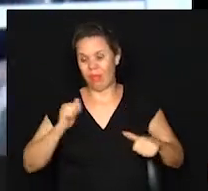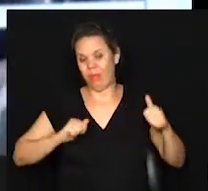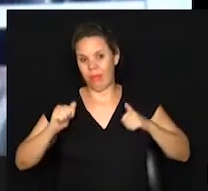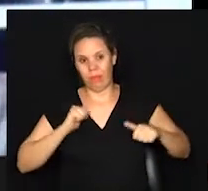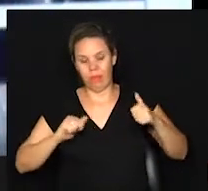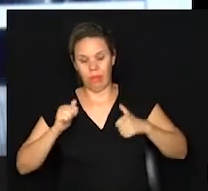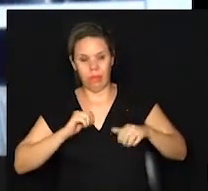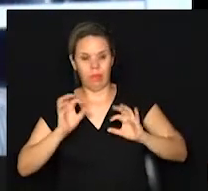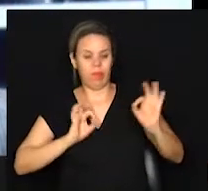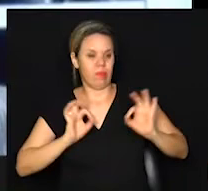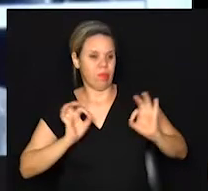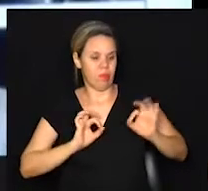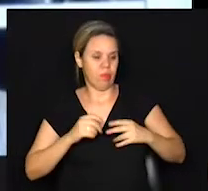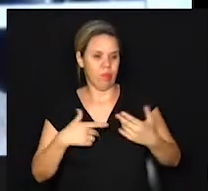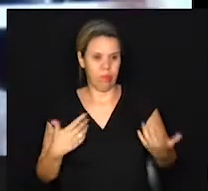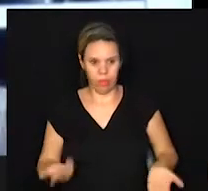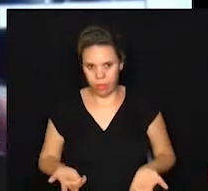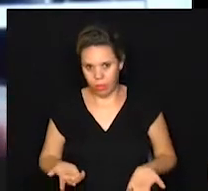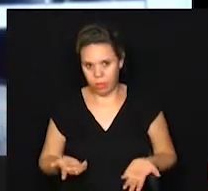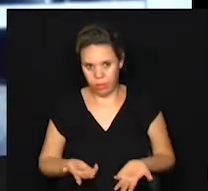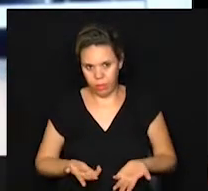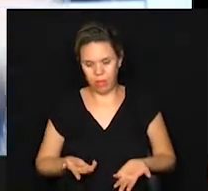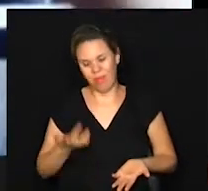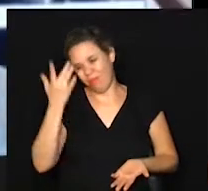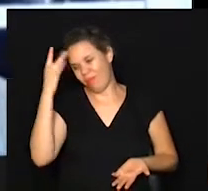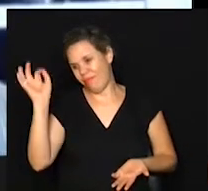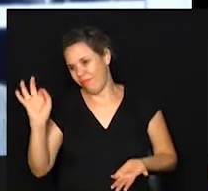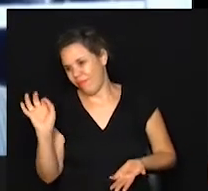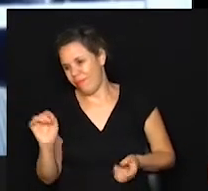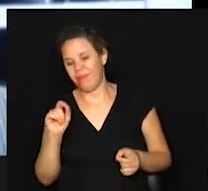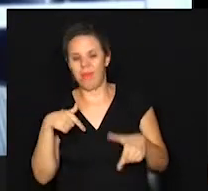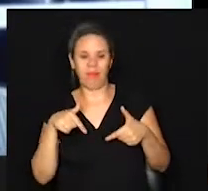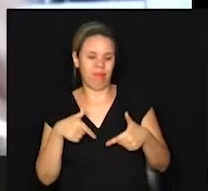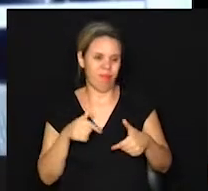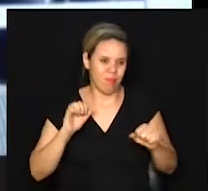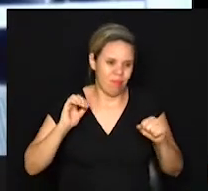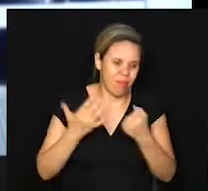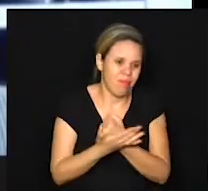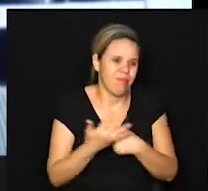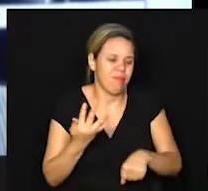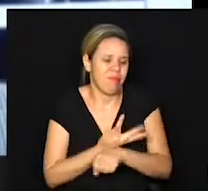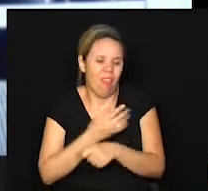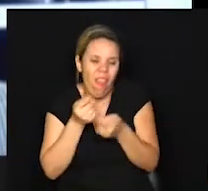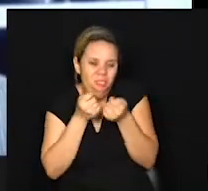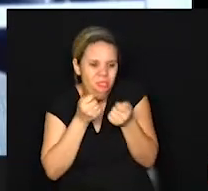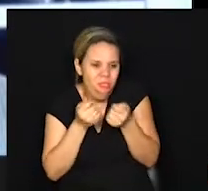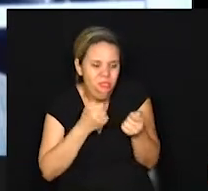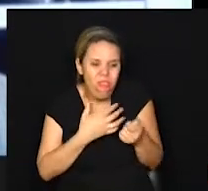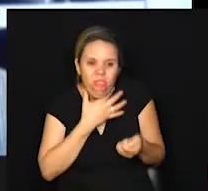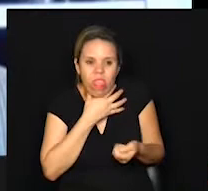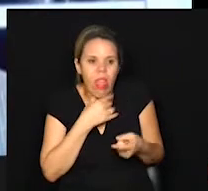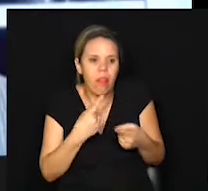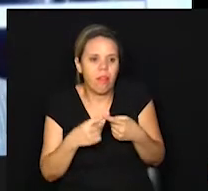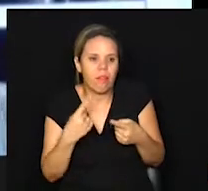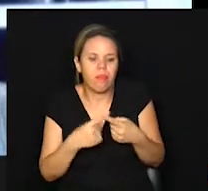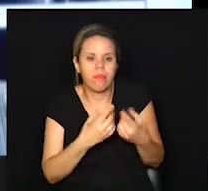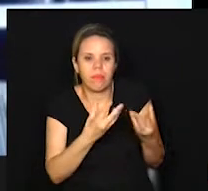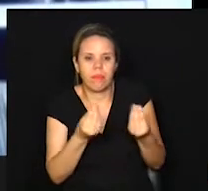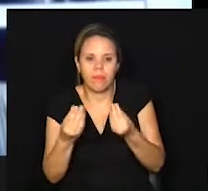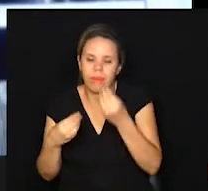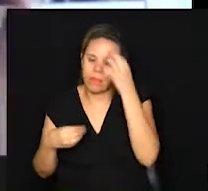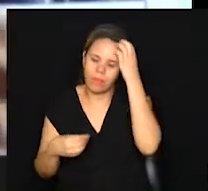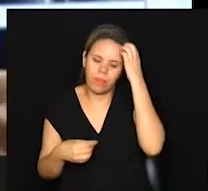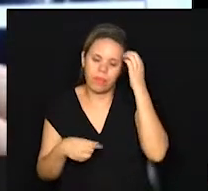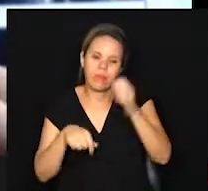de preparar a coisa, em função dessa incerteza, no meio de uma pandemia, no meio de uma crise econômica, e porque muitos alunos e muitas